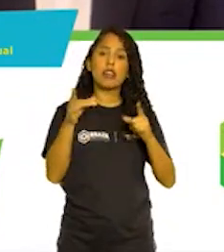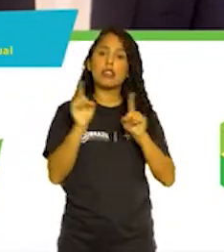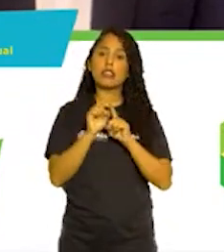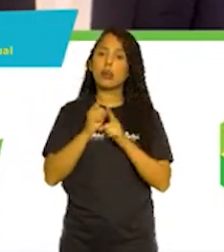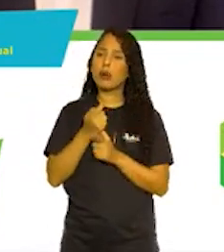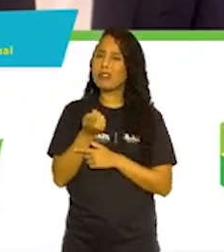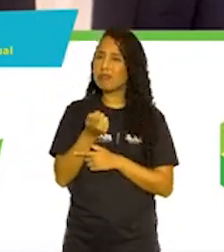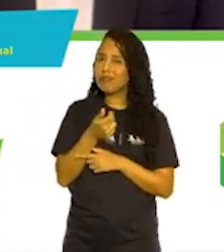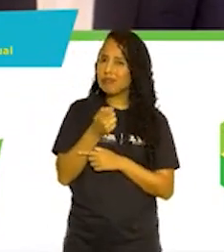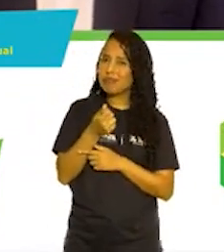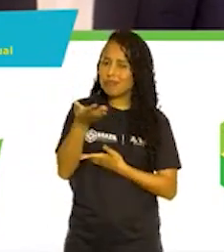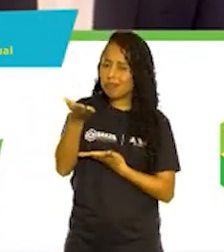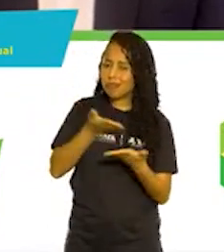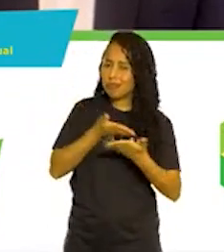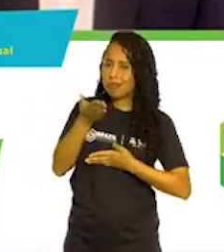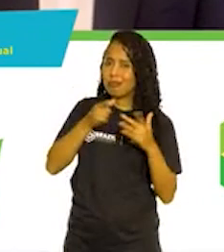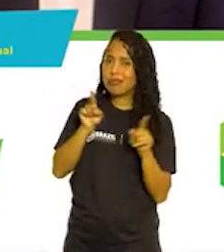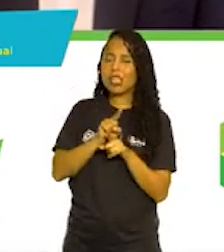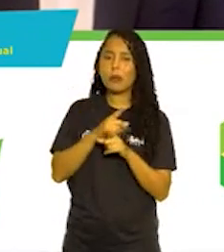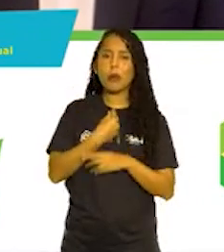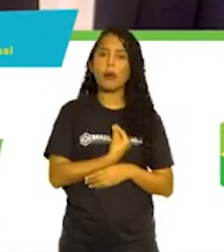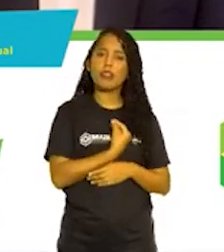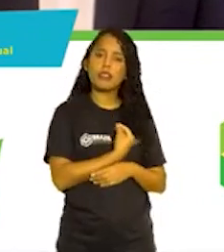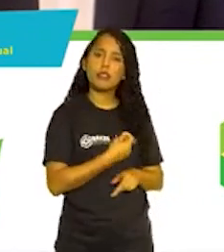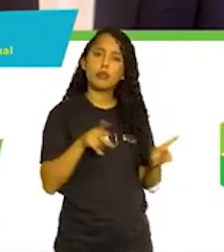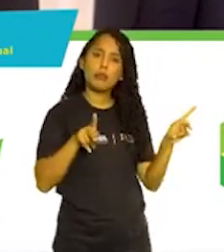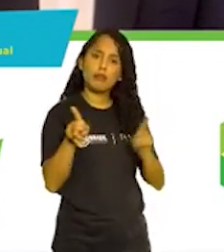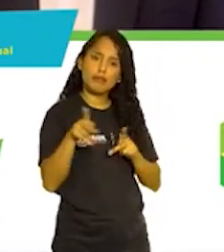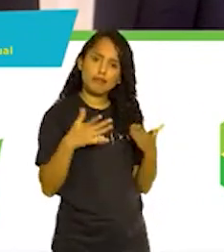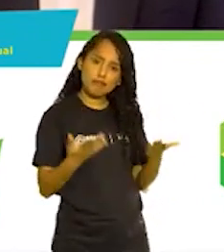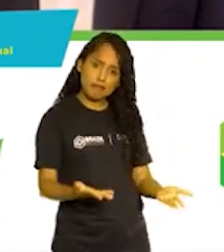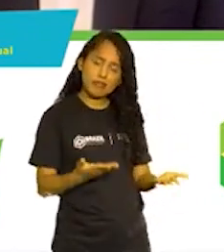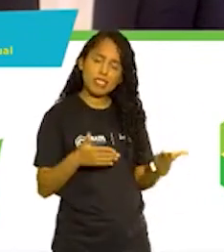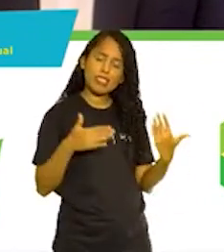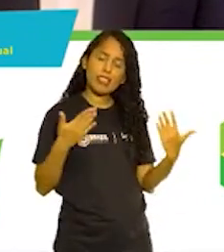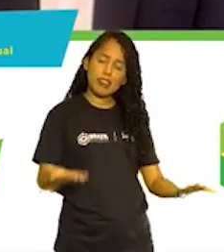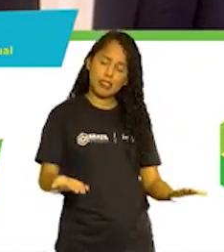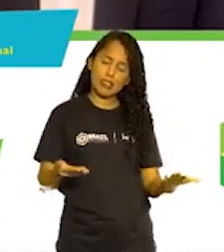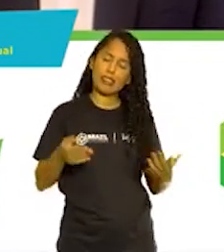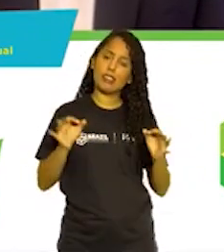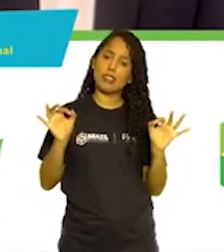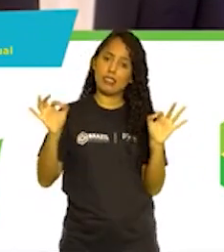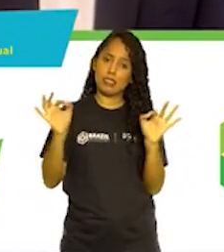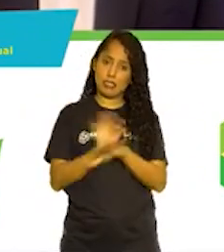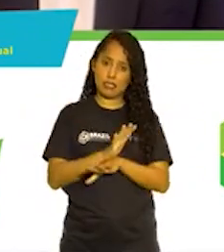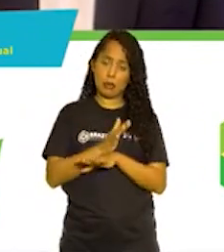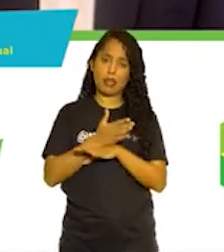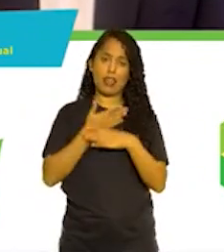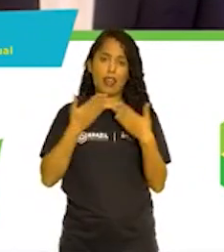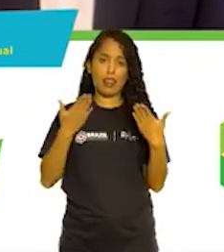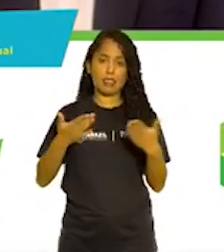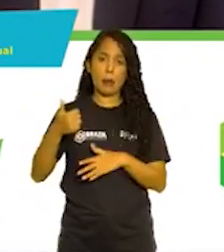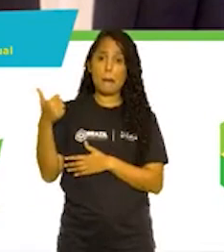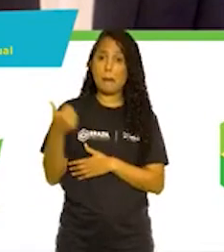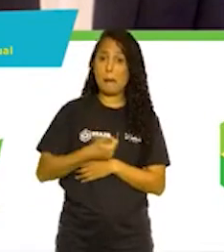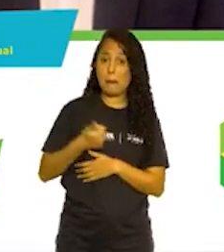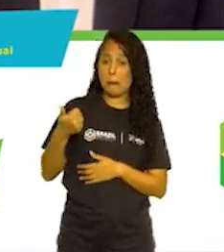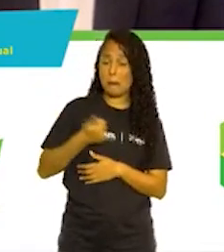e possibilidade de participação. E aí eu vou terminar essa primeira